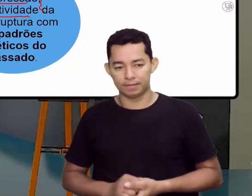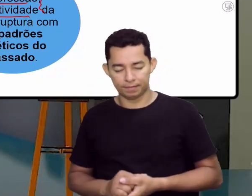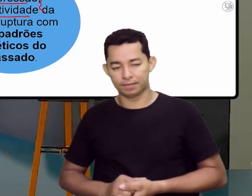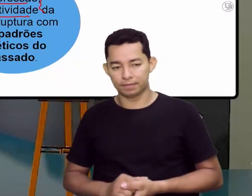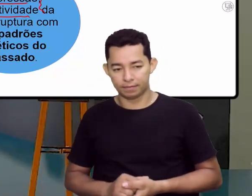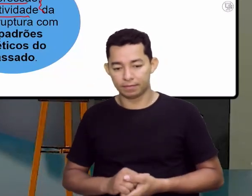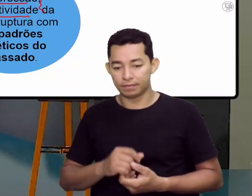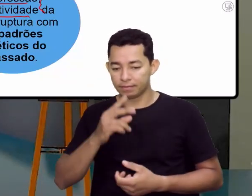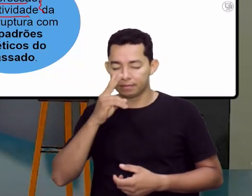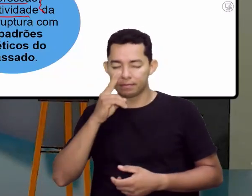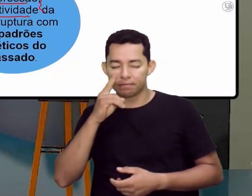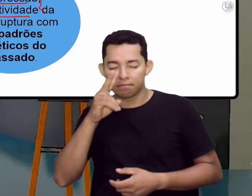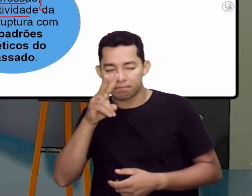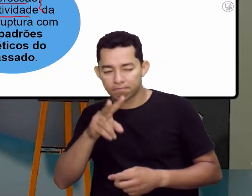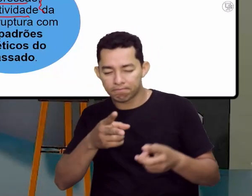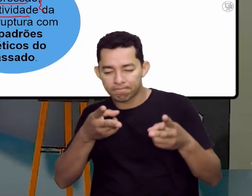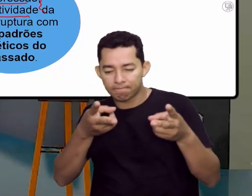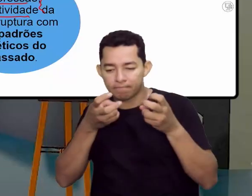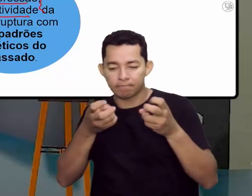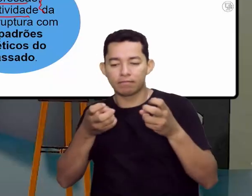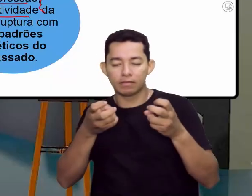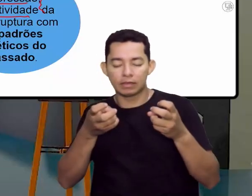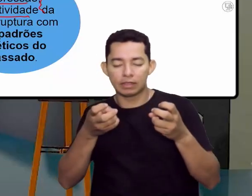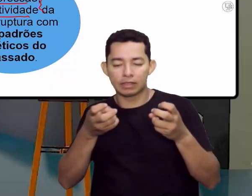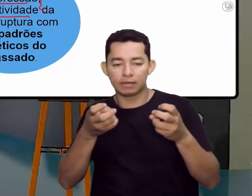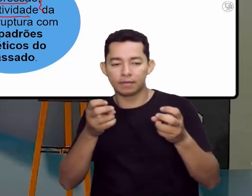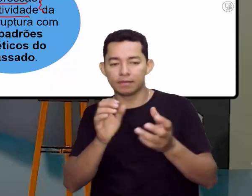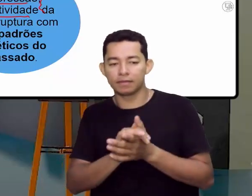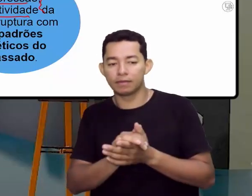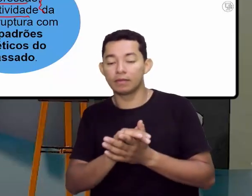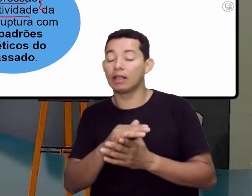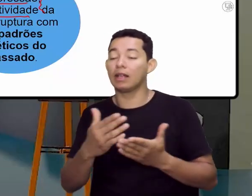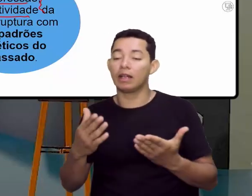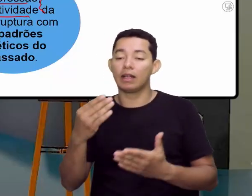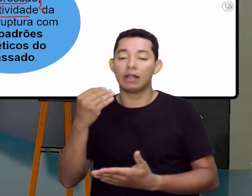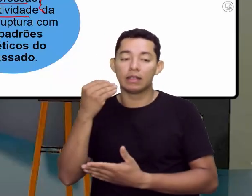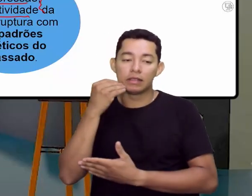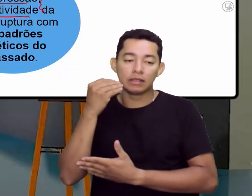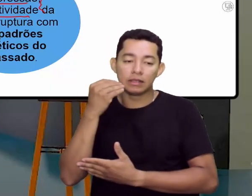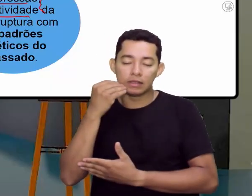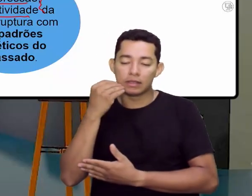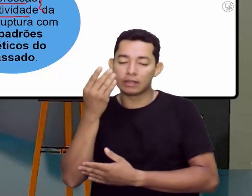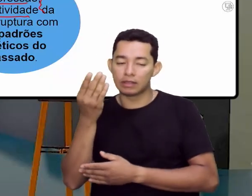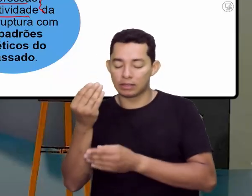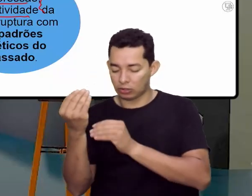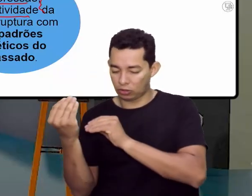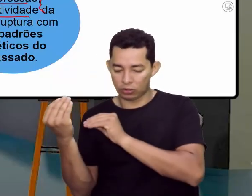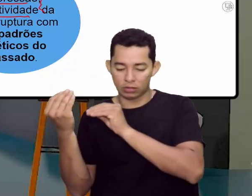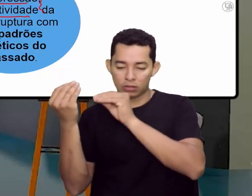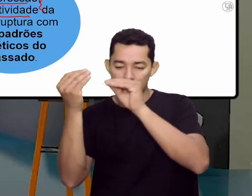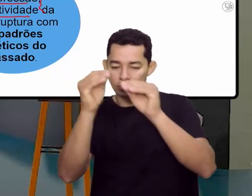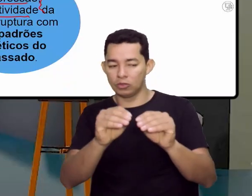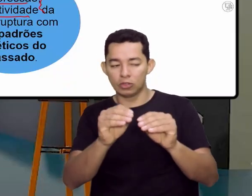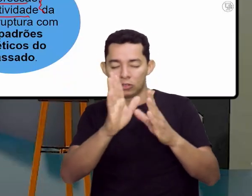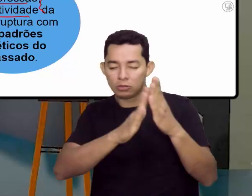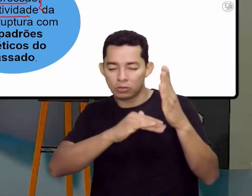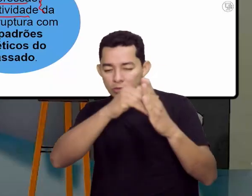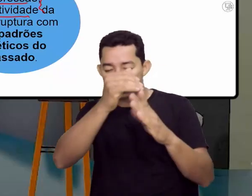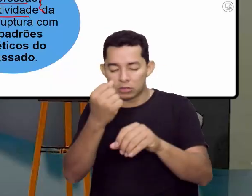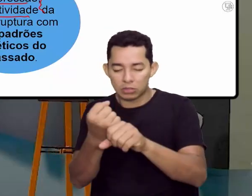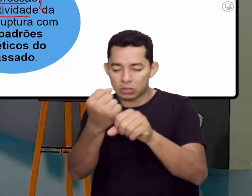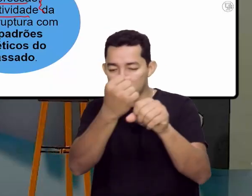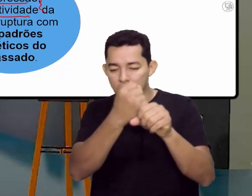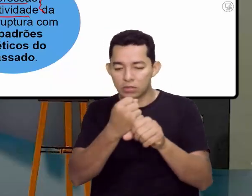ele vê uma coisa maravilhosa, né? E ele vai tentar colocar na prática aquilo que ele viu, né? Ele